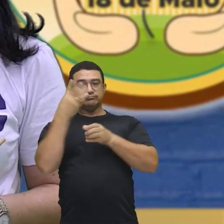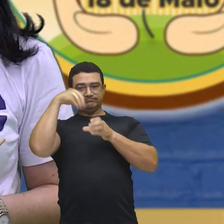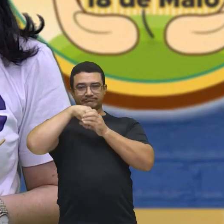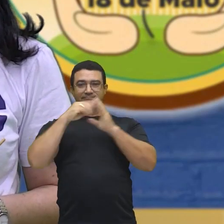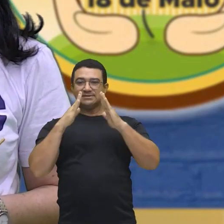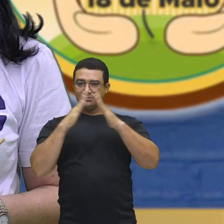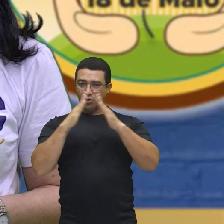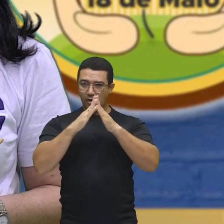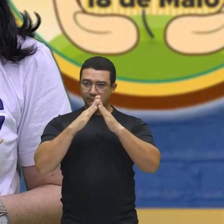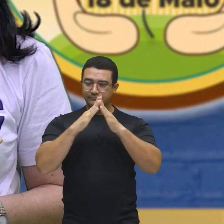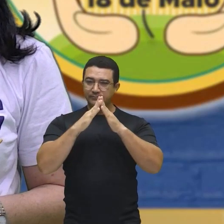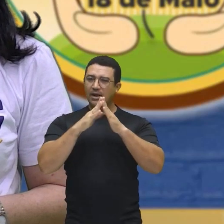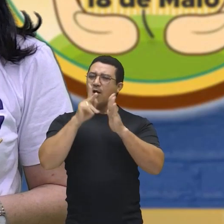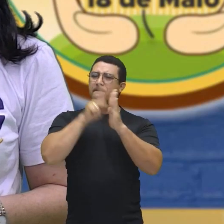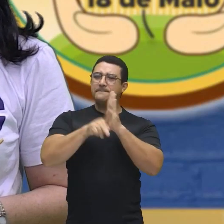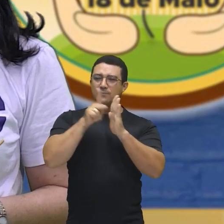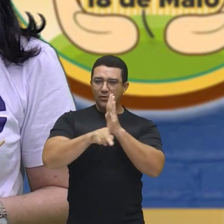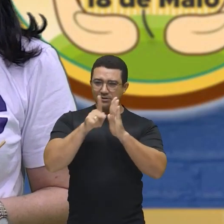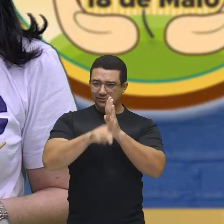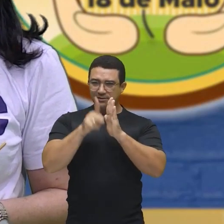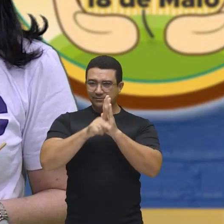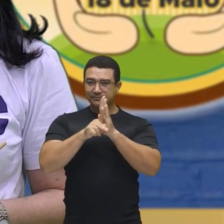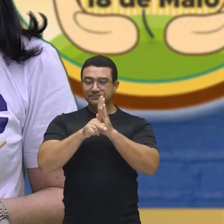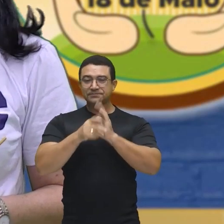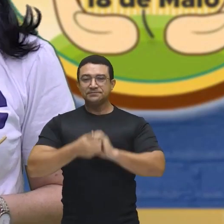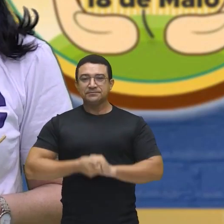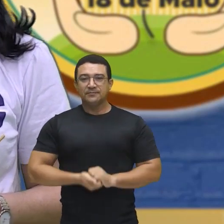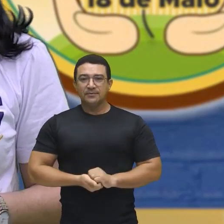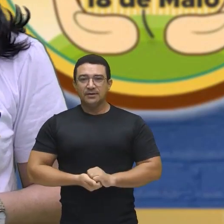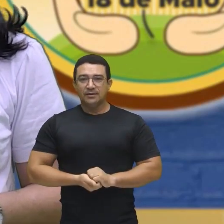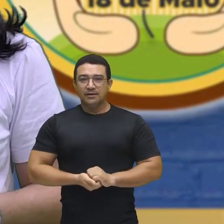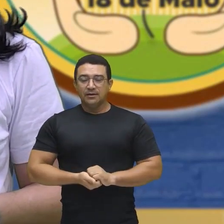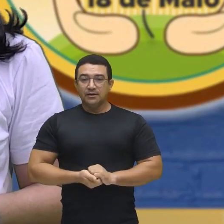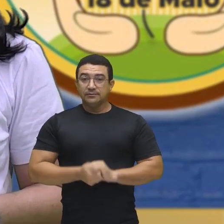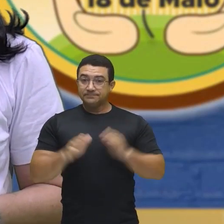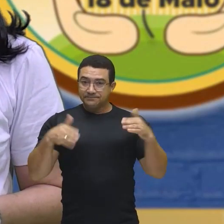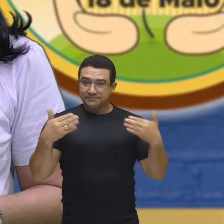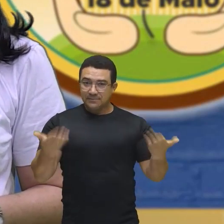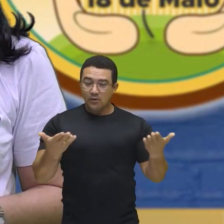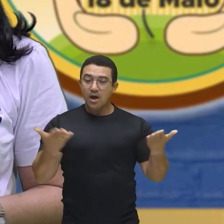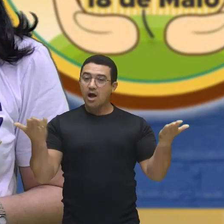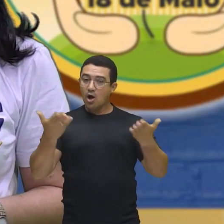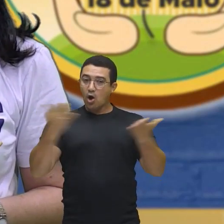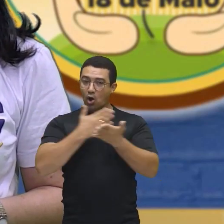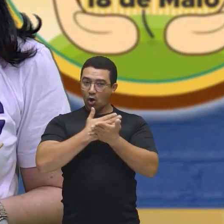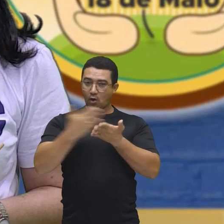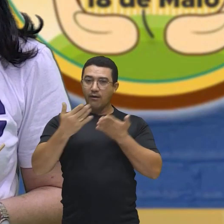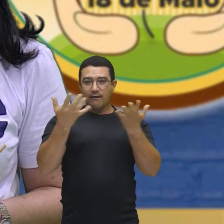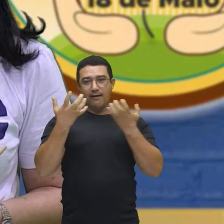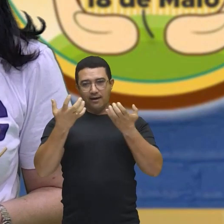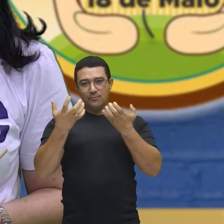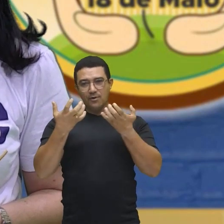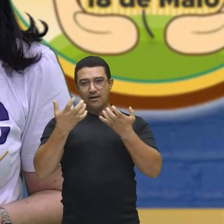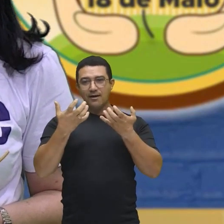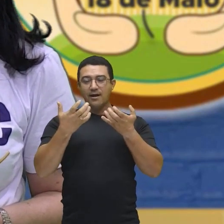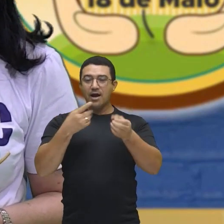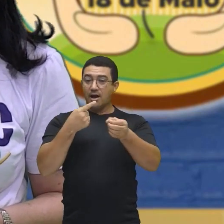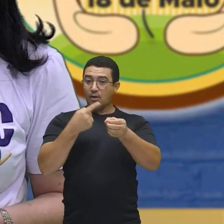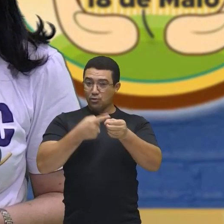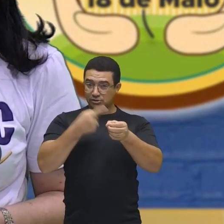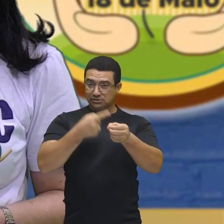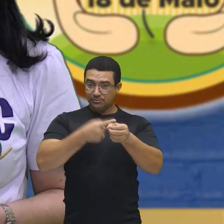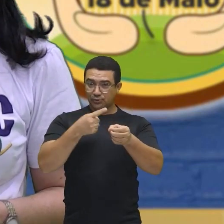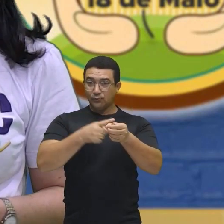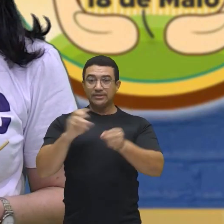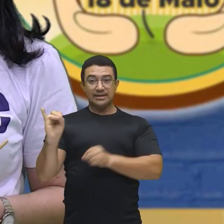da campanha, não foi, Renata? Com certeza. Então vamos lá, vamos começar pelo município de